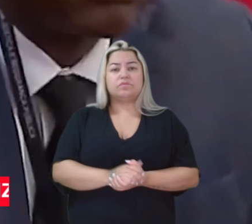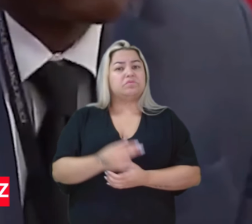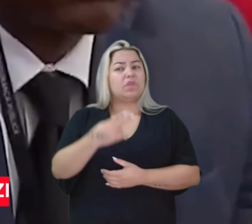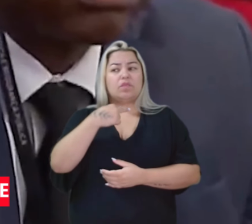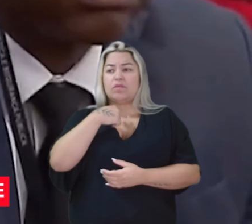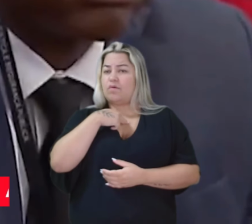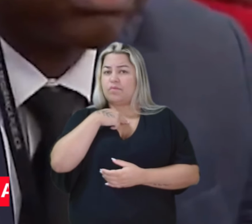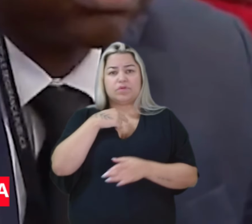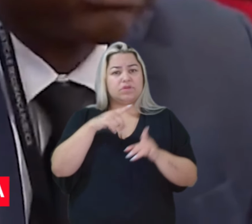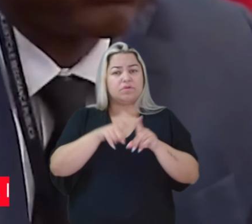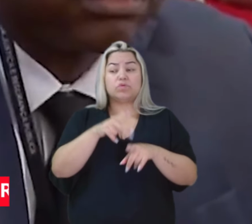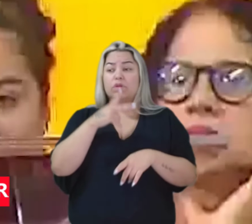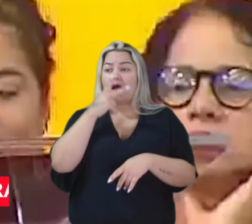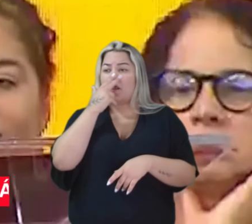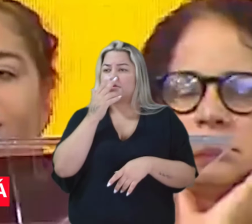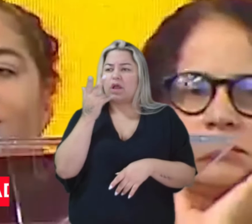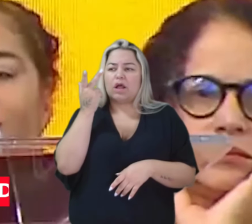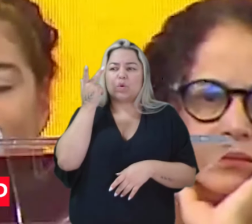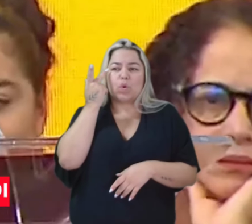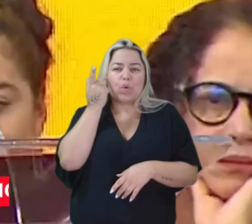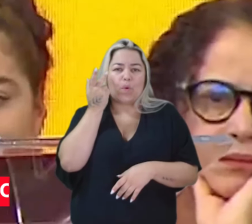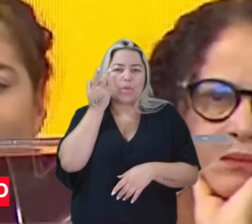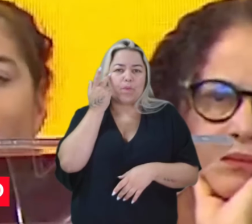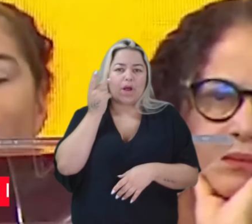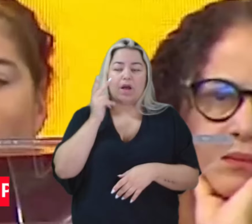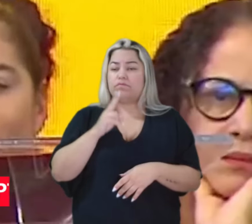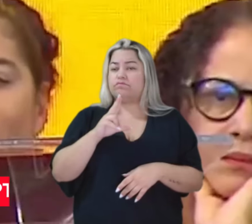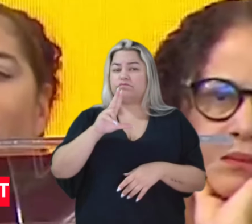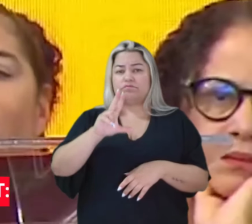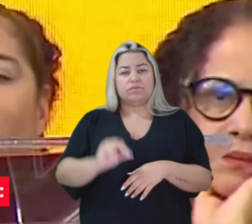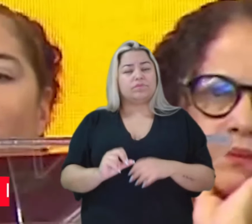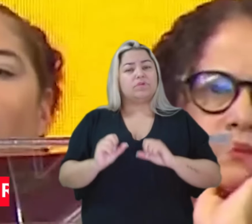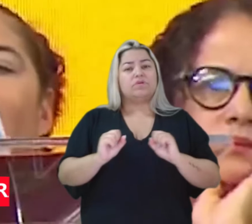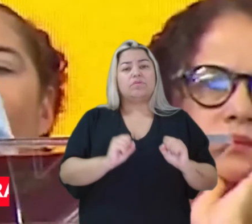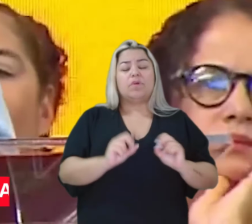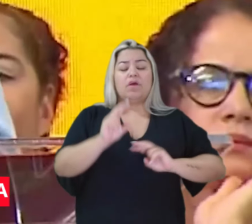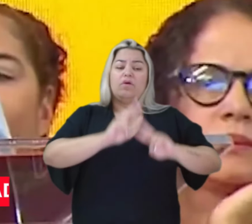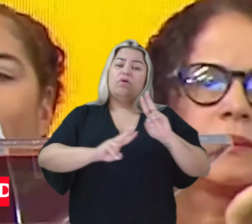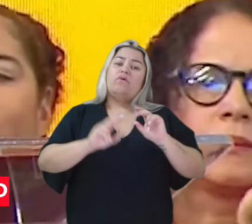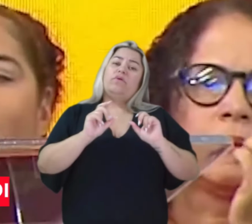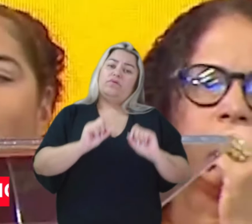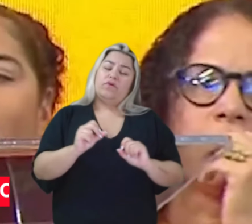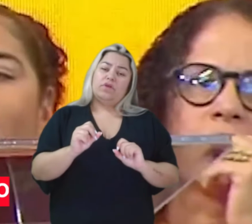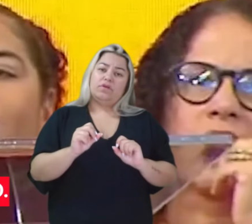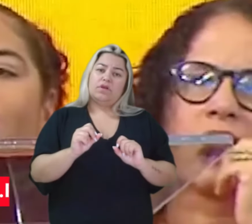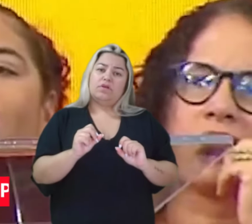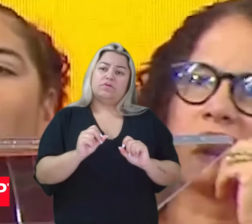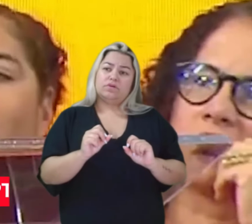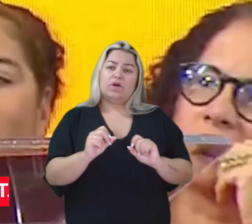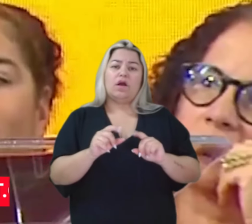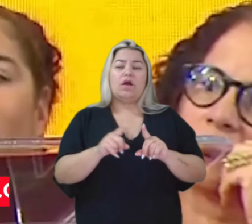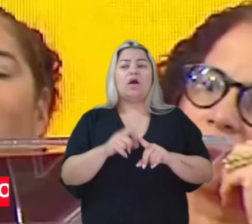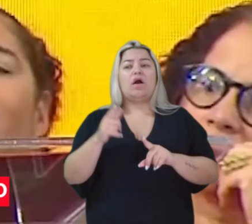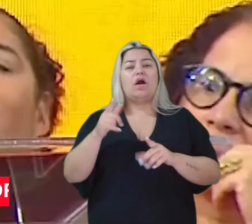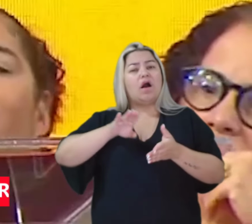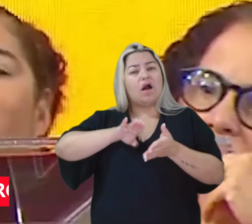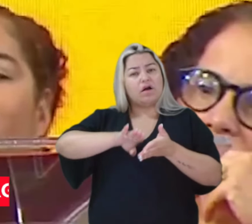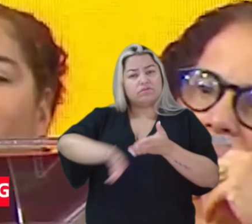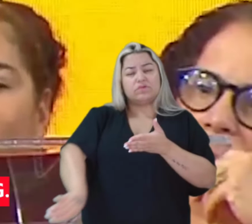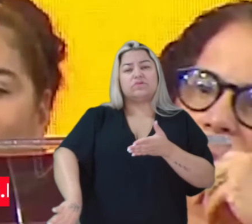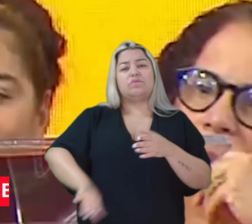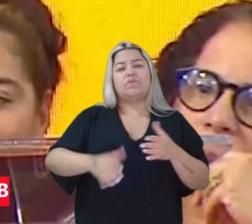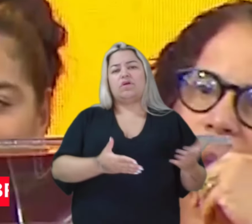podemos achar normal. Não podemos assistir apáticos ao extermínio